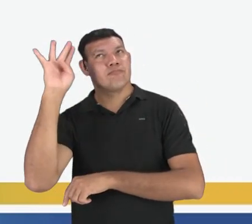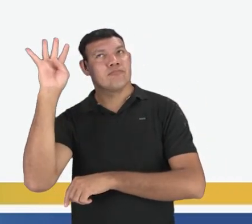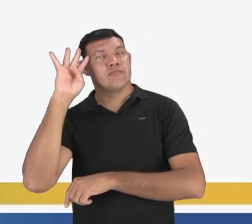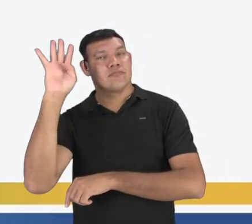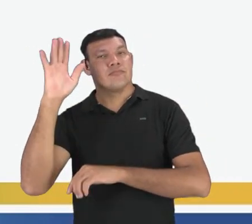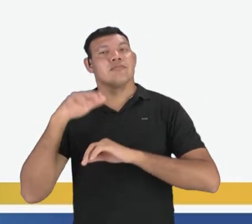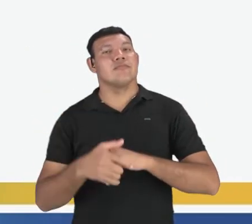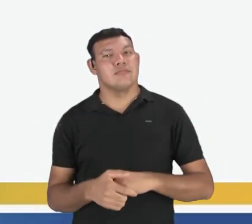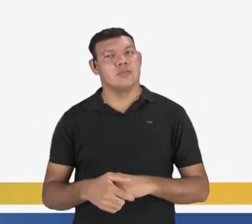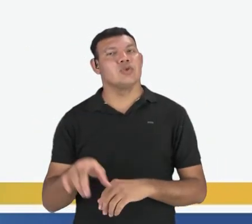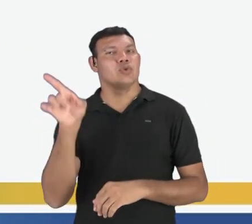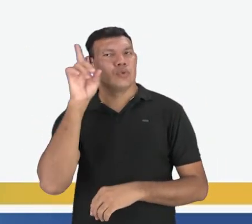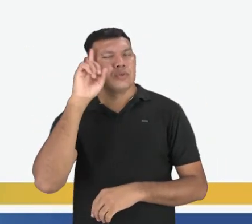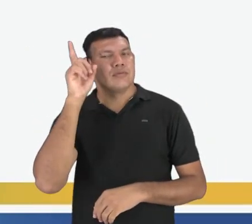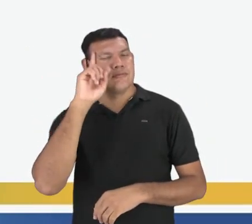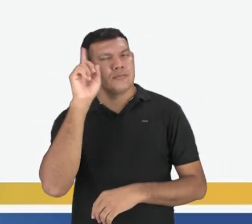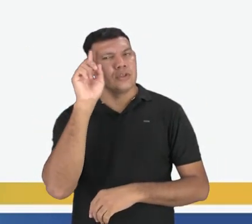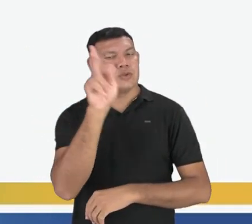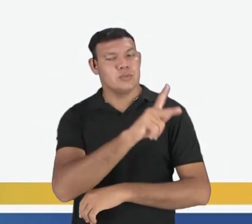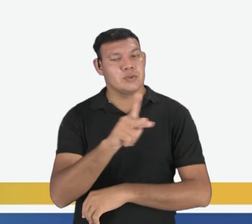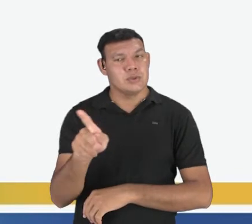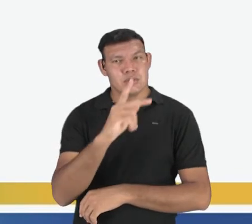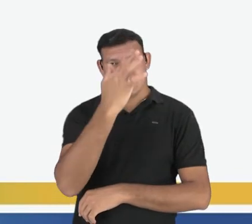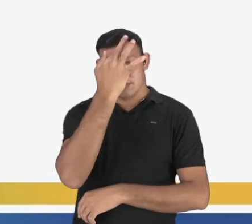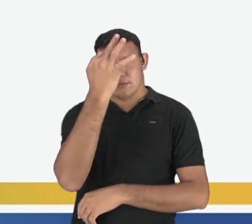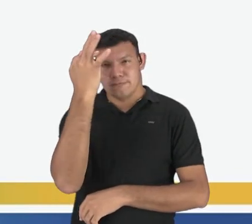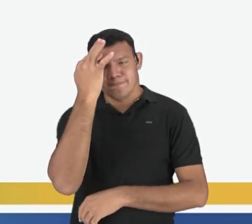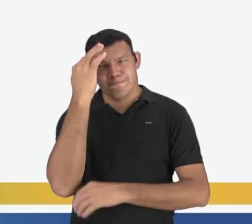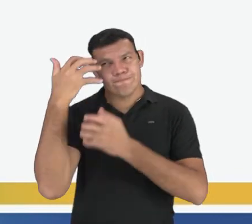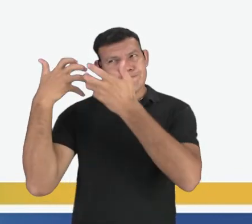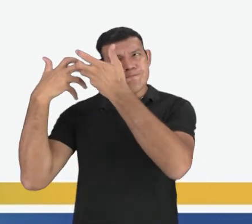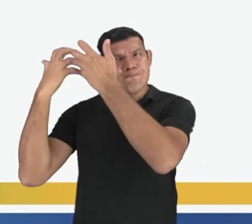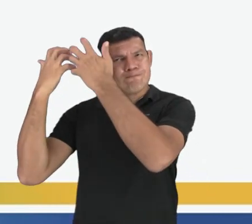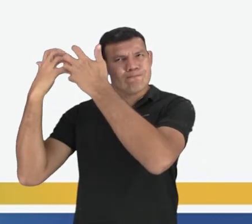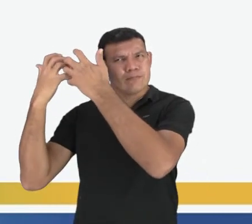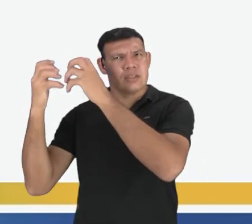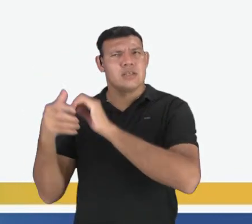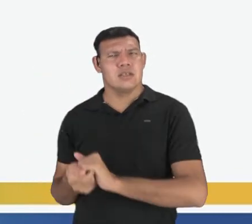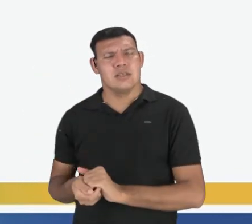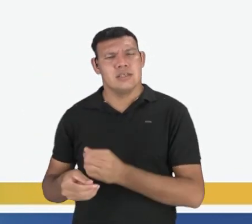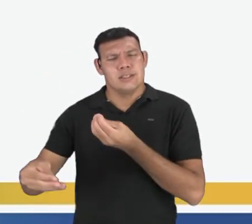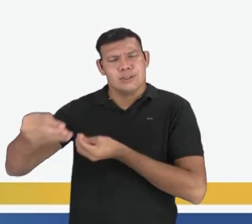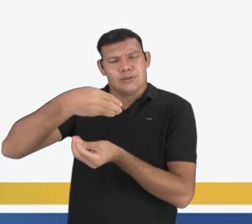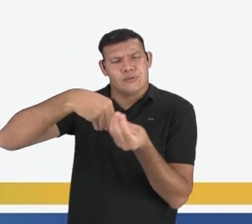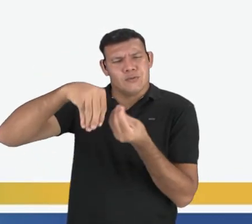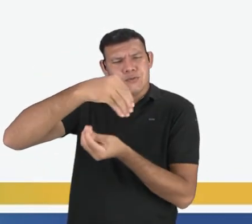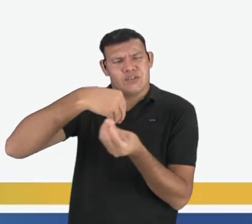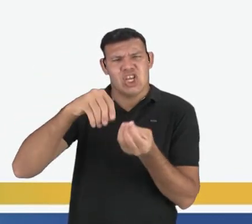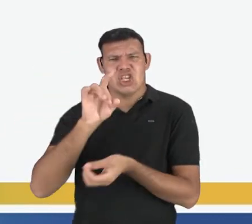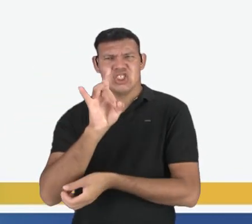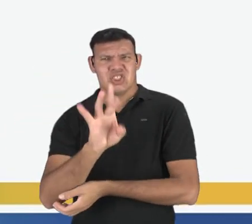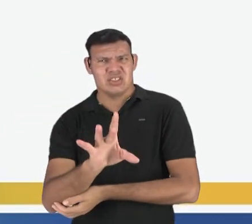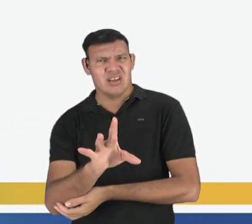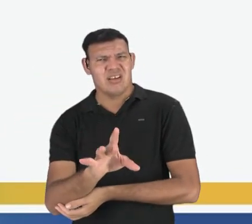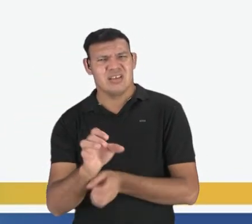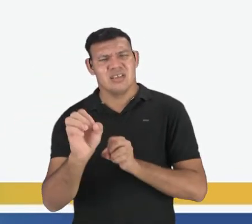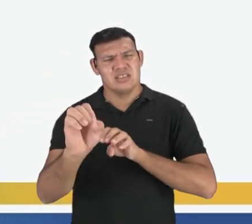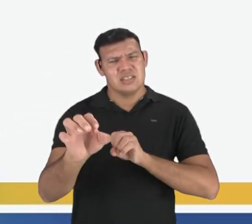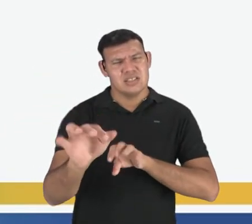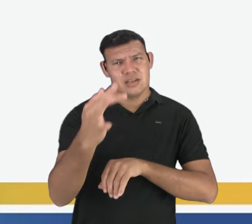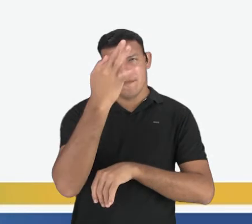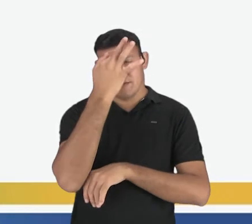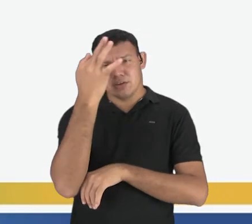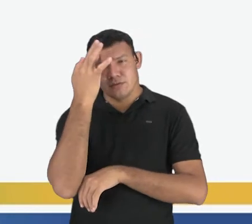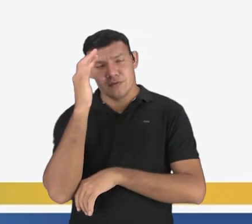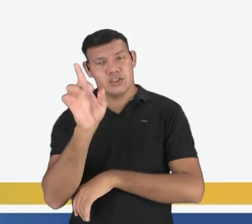cada vez mais, professores de filosofia se veem na reflexão de não se envolver apenas na